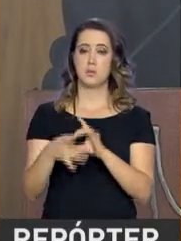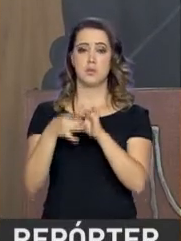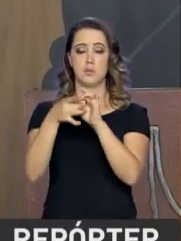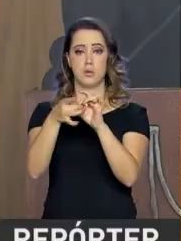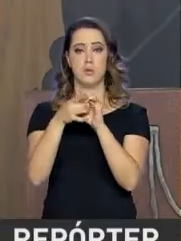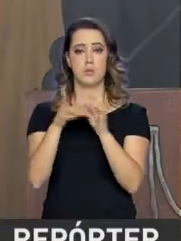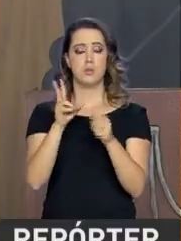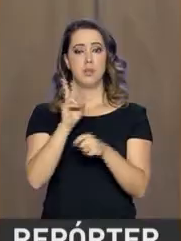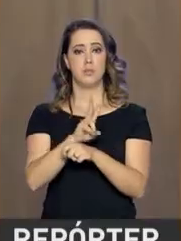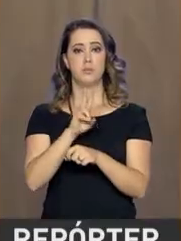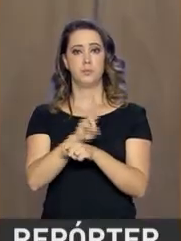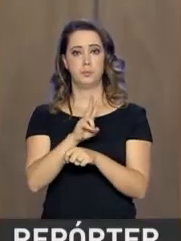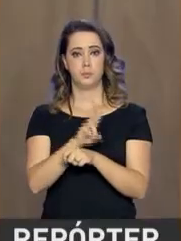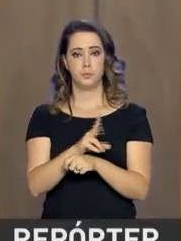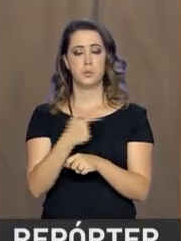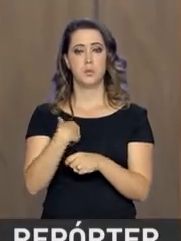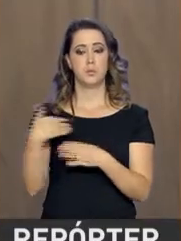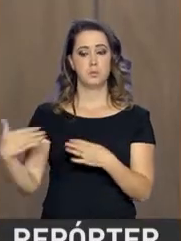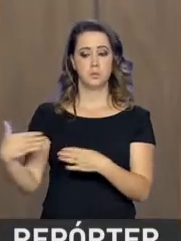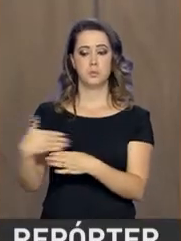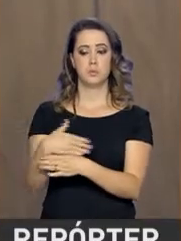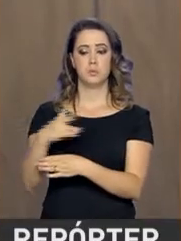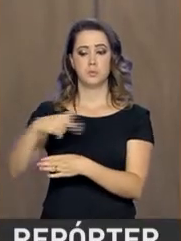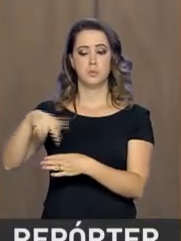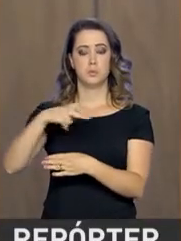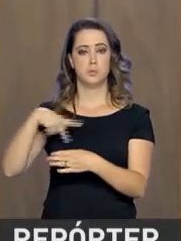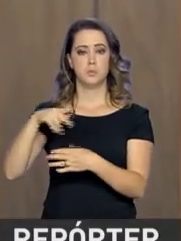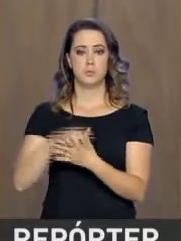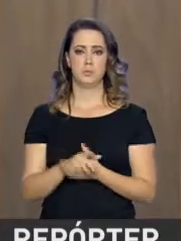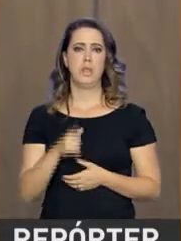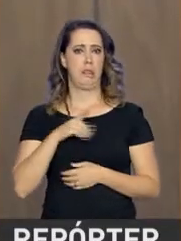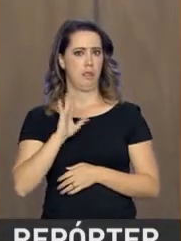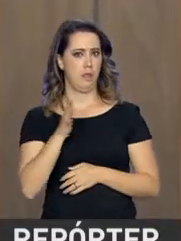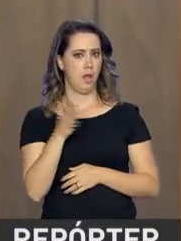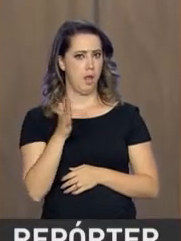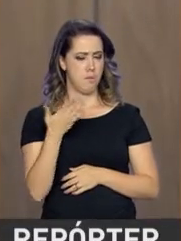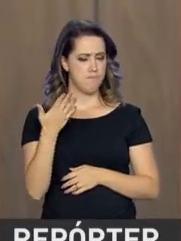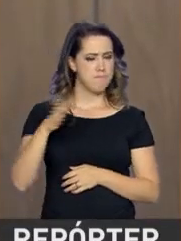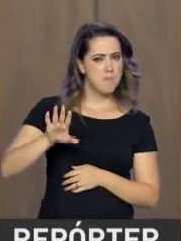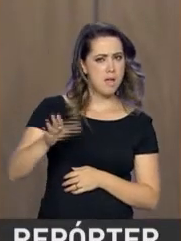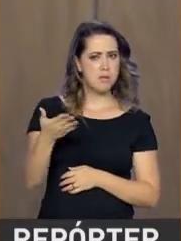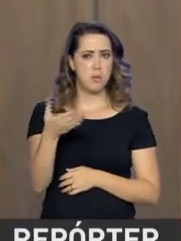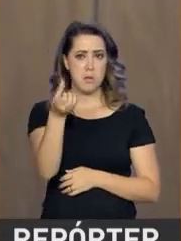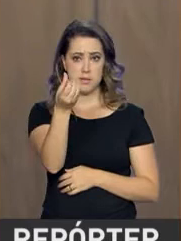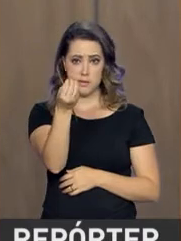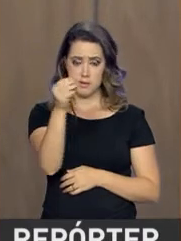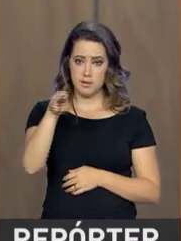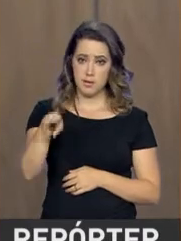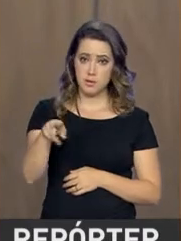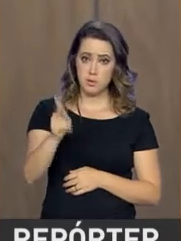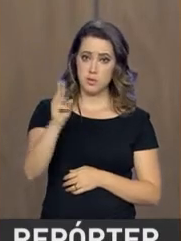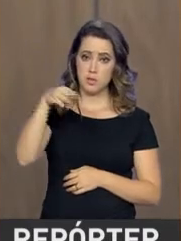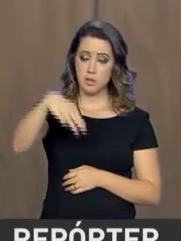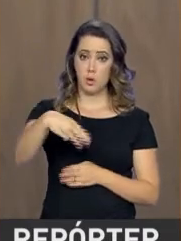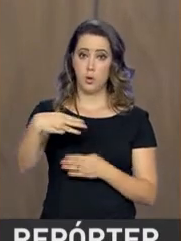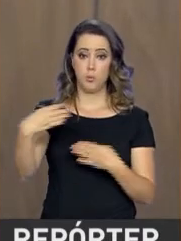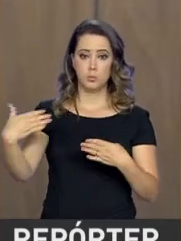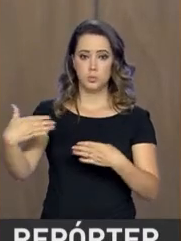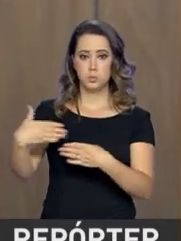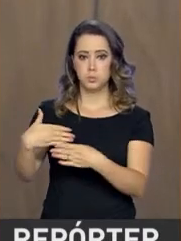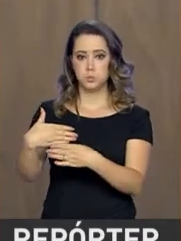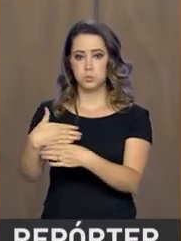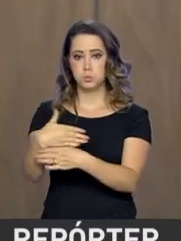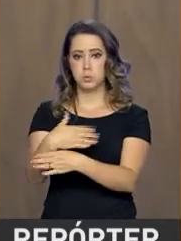nas fronteiras nós temos praticamente 600 quilômetros de fronteira comum e nós